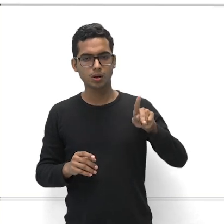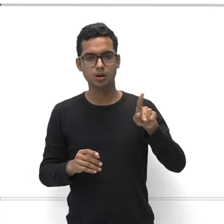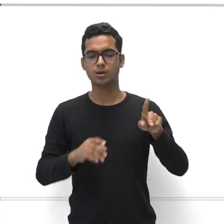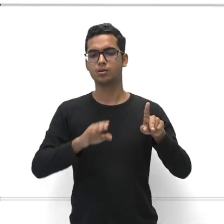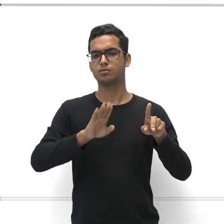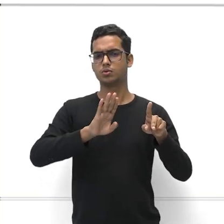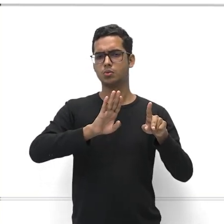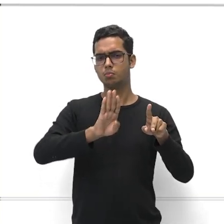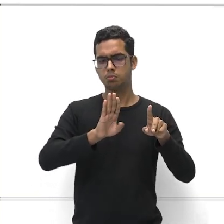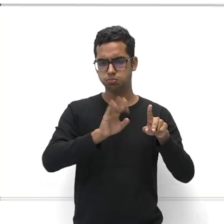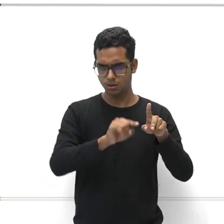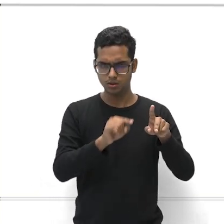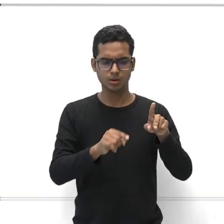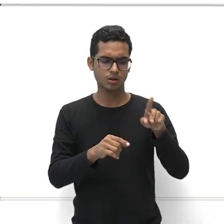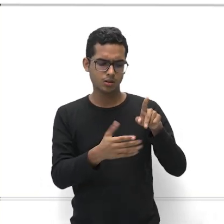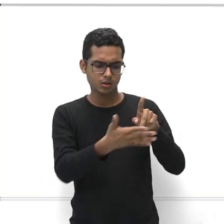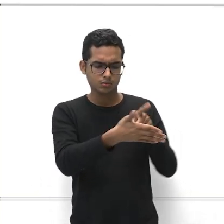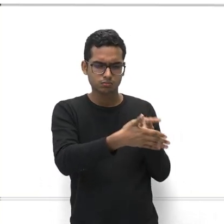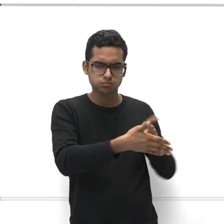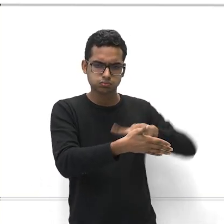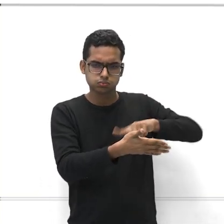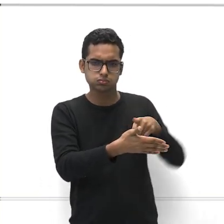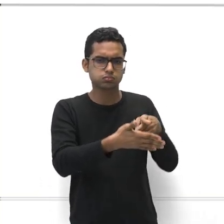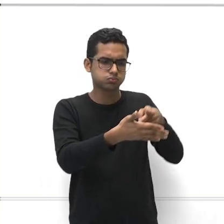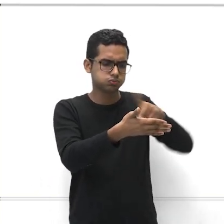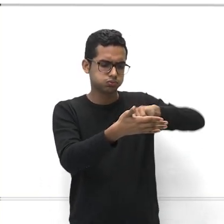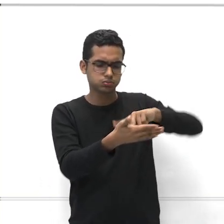em A. Então, nós vamos ter isso daqui, ó.